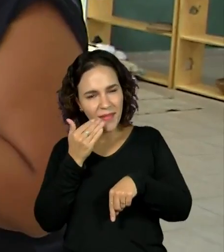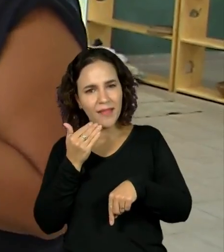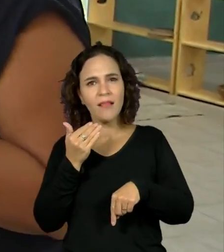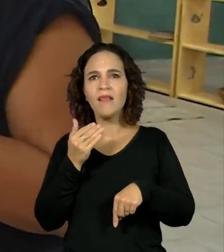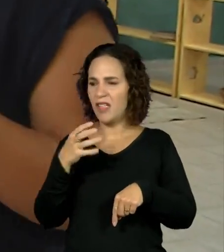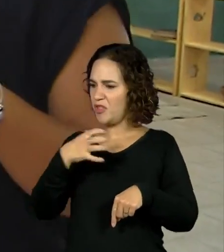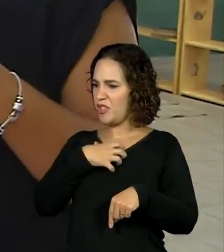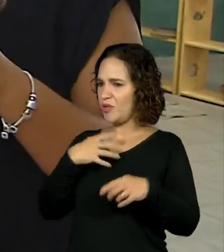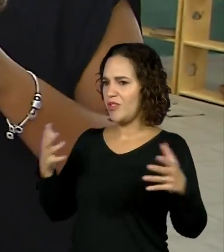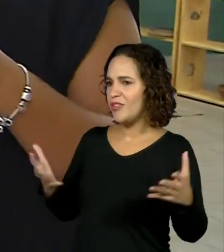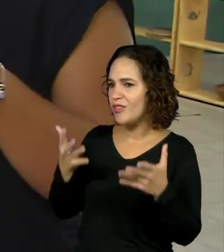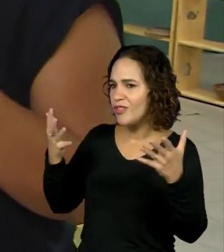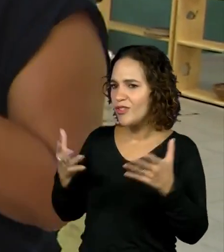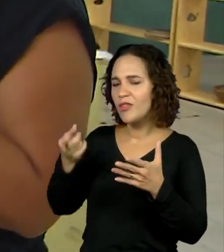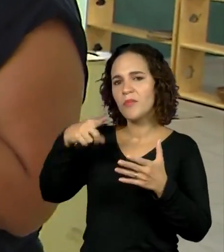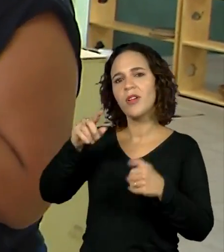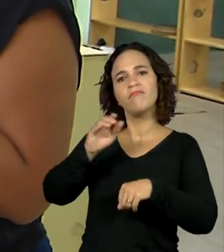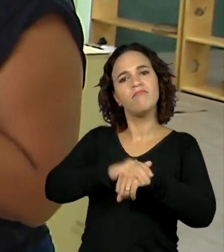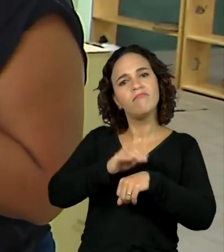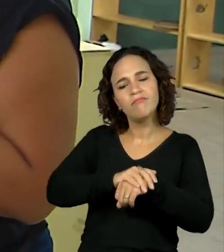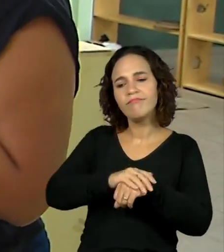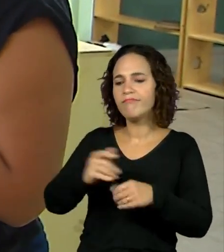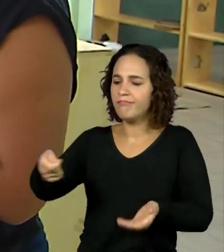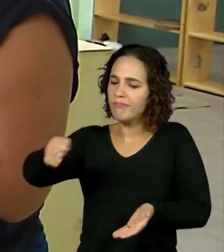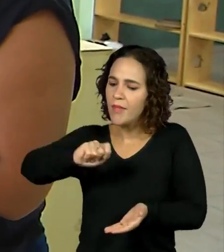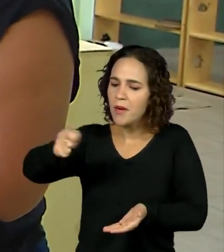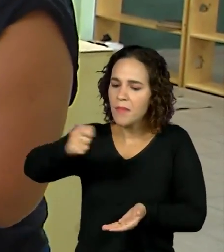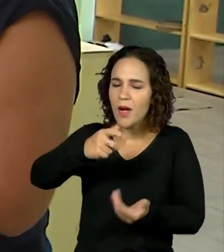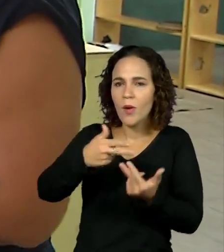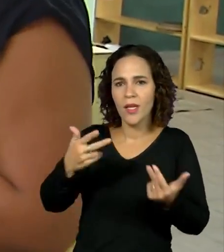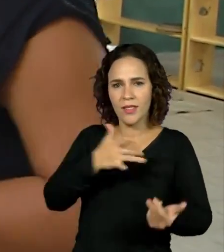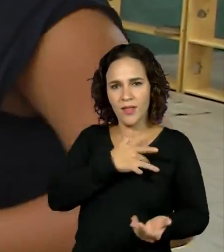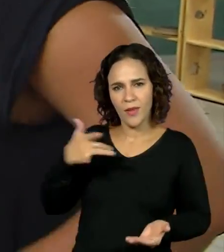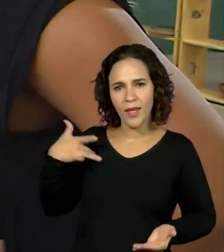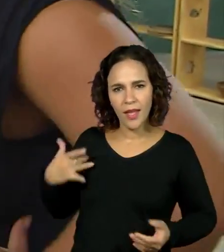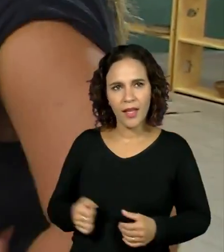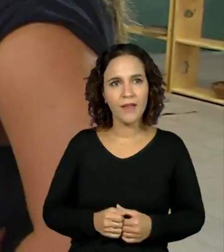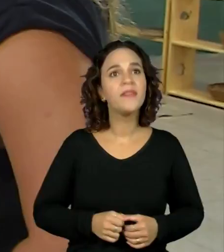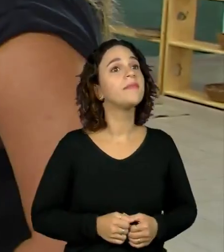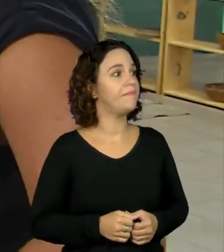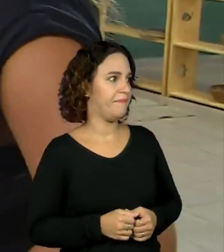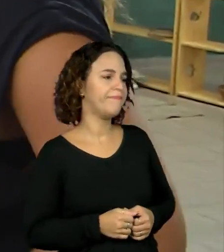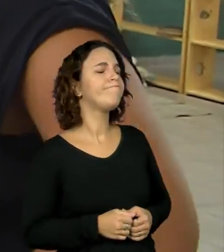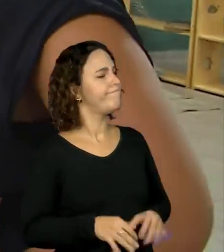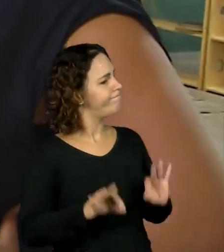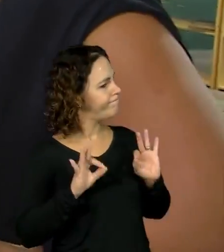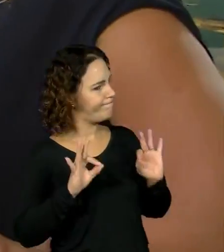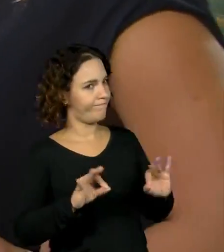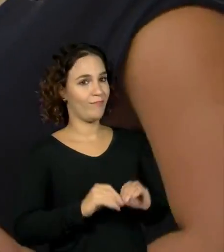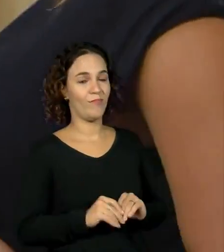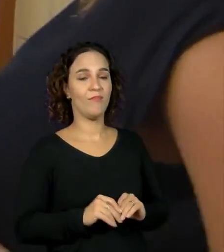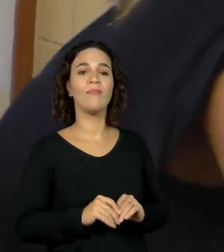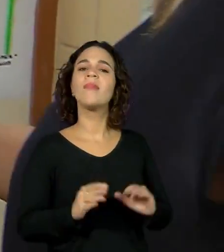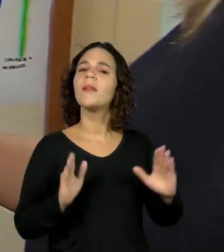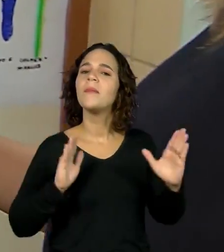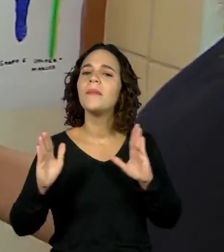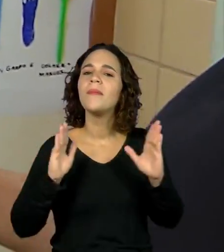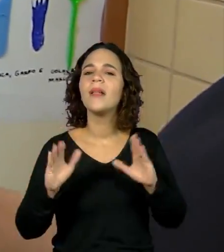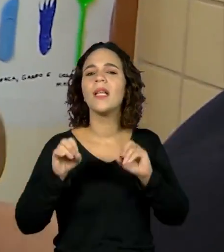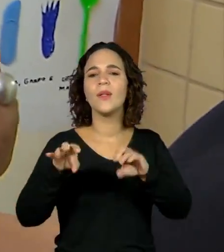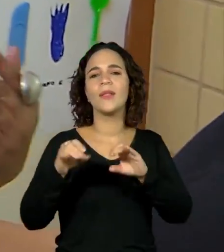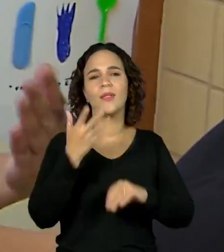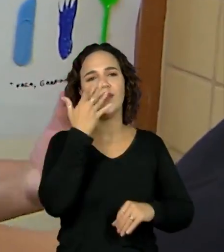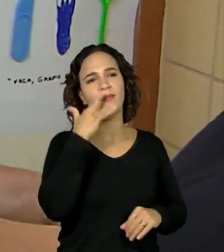de estimular as crianças ao autosserviço, às alimentações saudáveis? Com certeza, porque na educação infantil, a